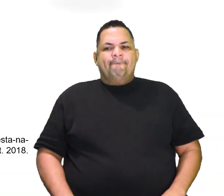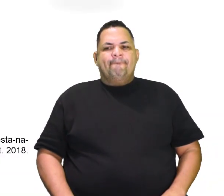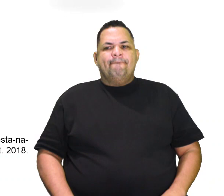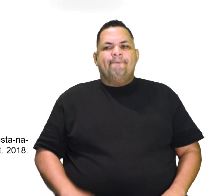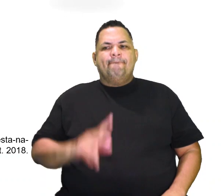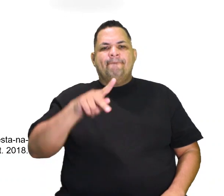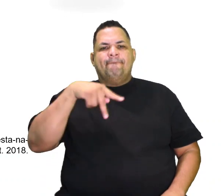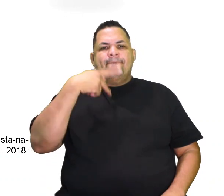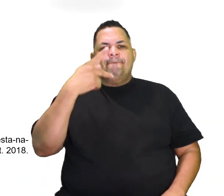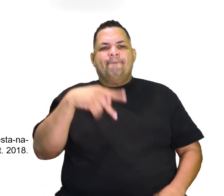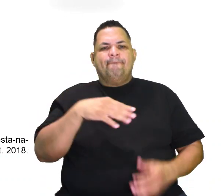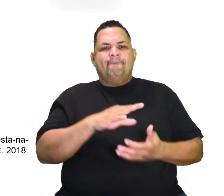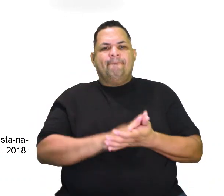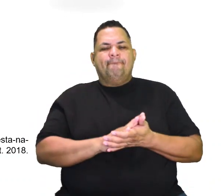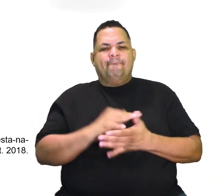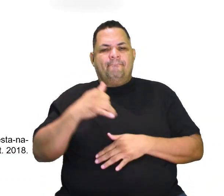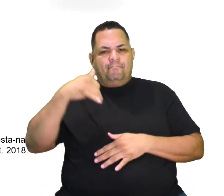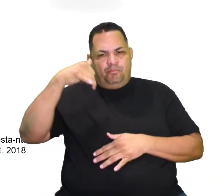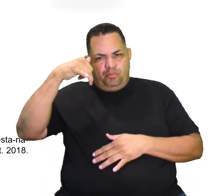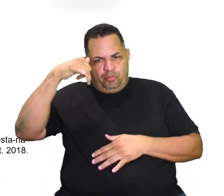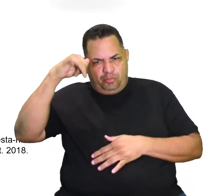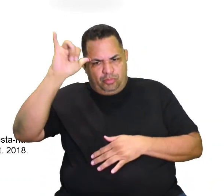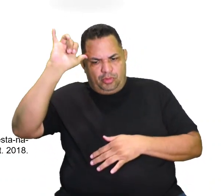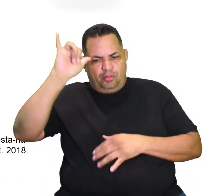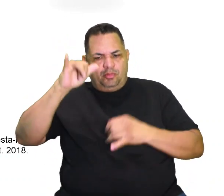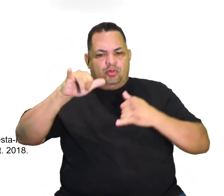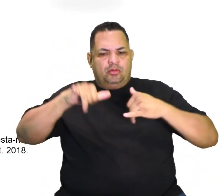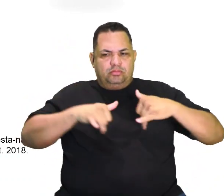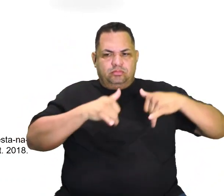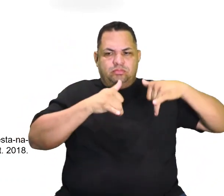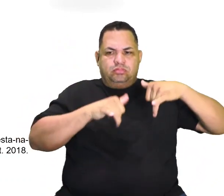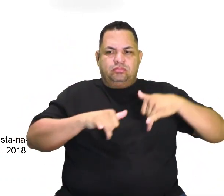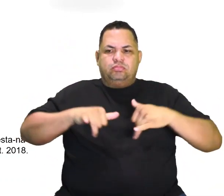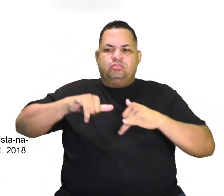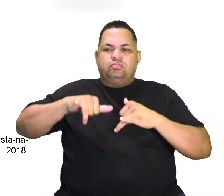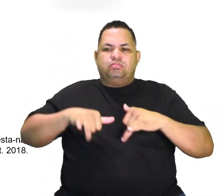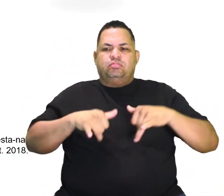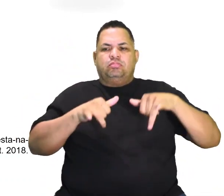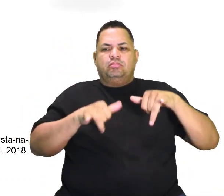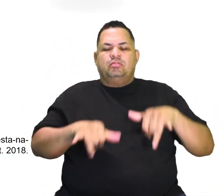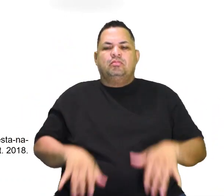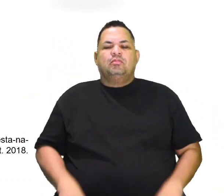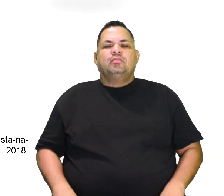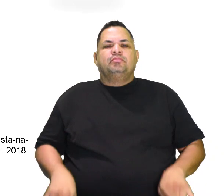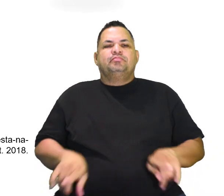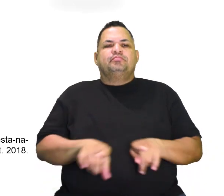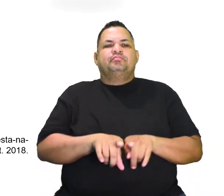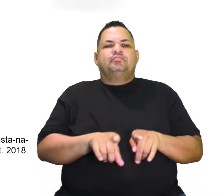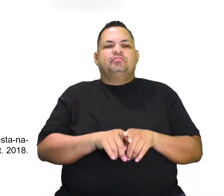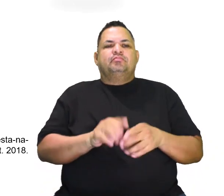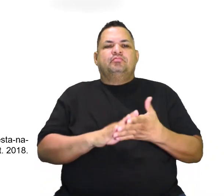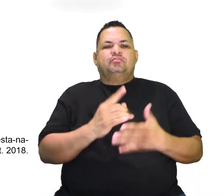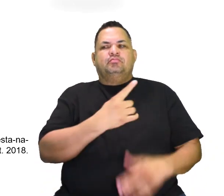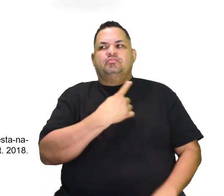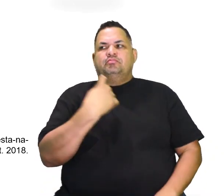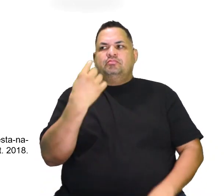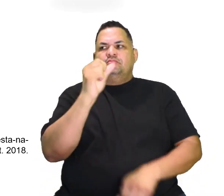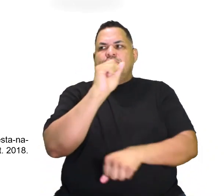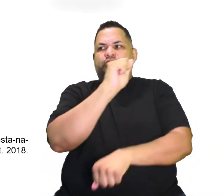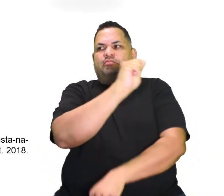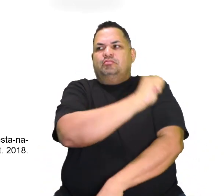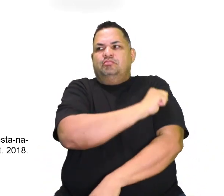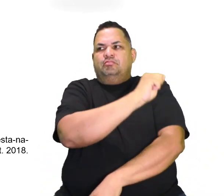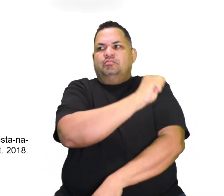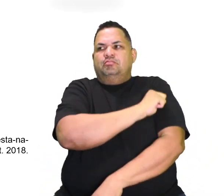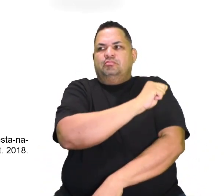Vamos falar um pouco do duelo do Boi Bumbá. A maioria dos nossos alunos de Guajará-Mirim, nossos alunos